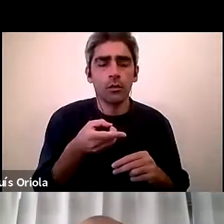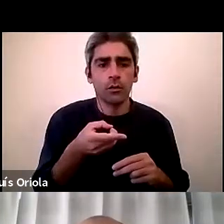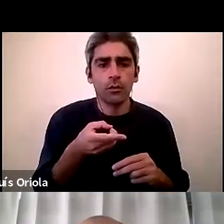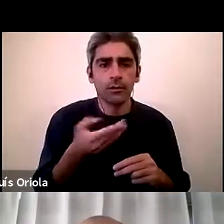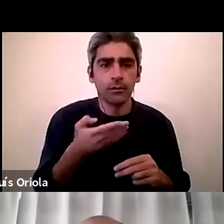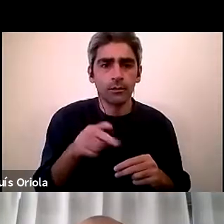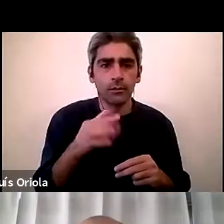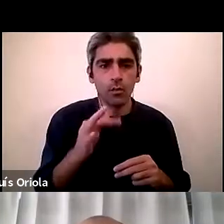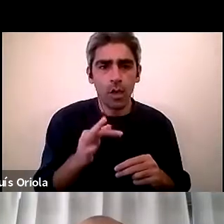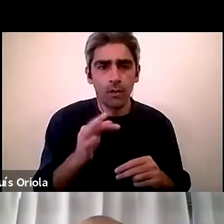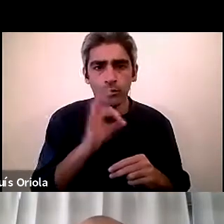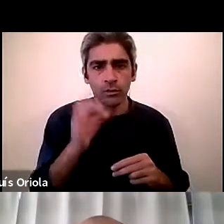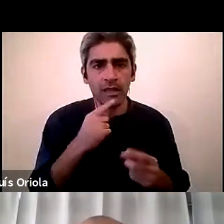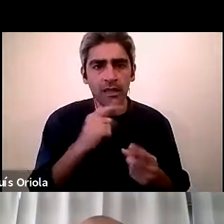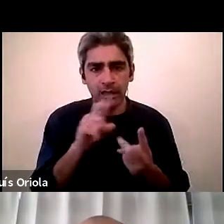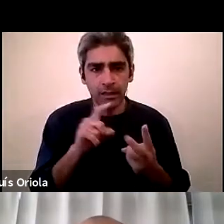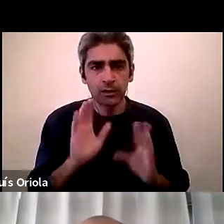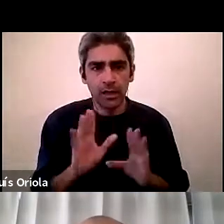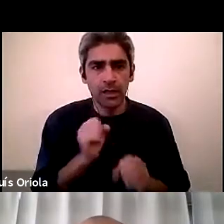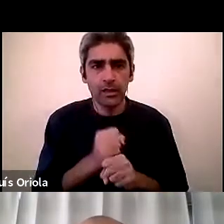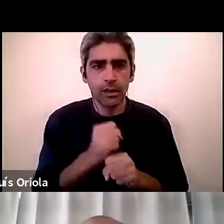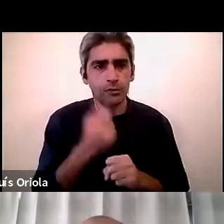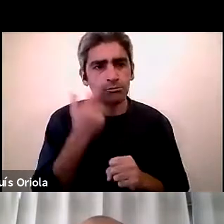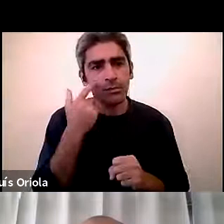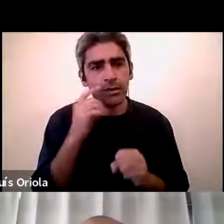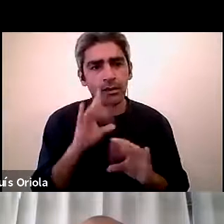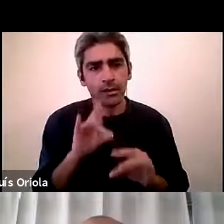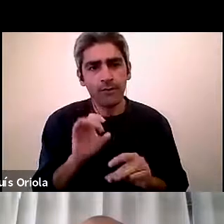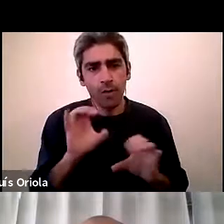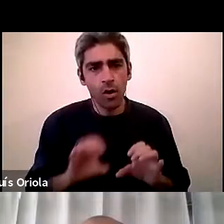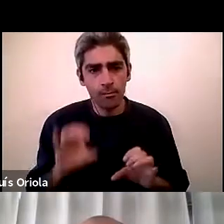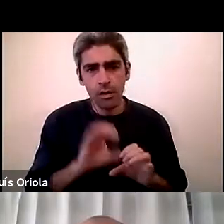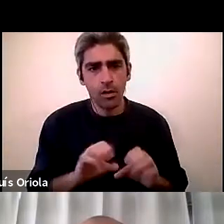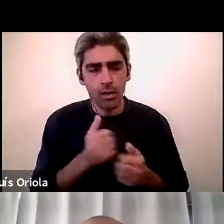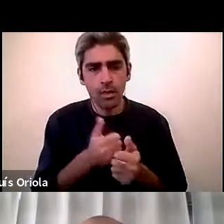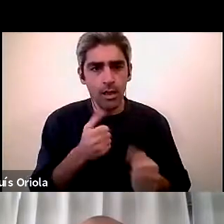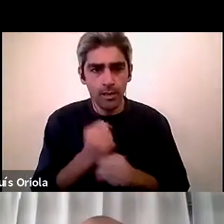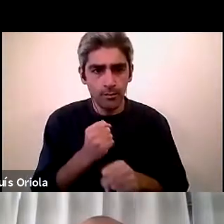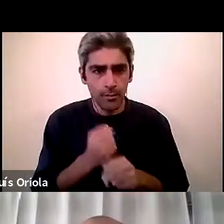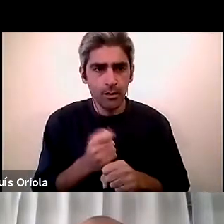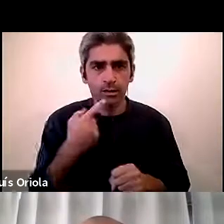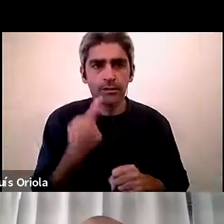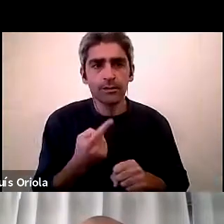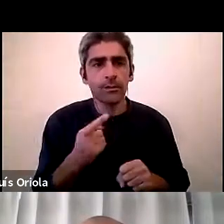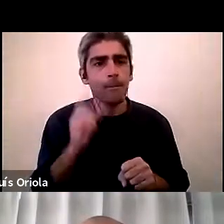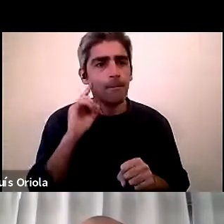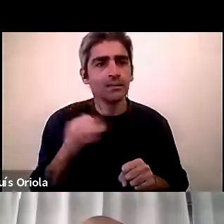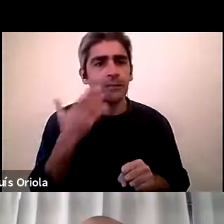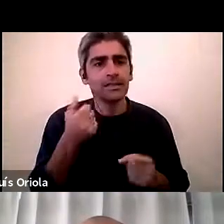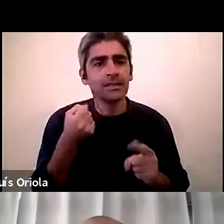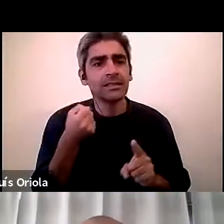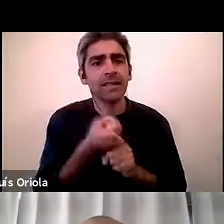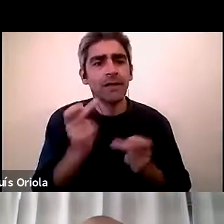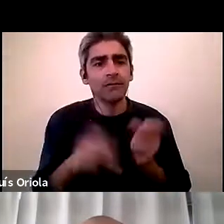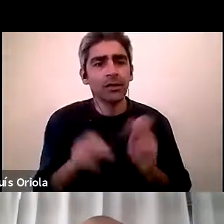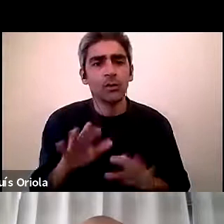97,4% dos inquiridos já estavam a experimentar o regime de teletrabalho e eles apontaram como os principais